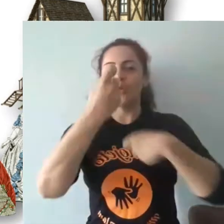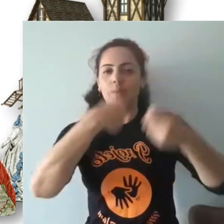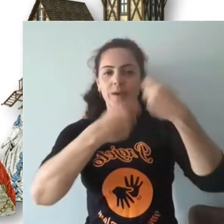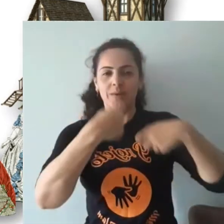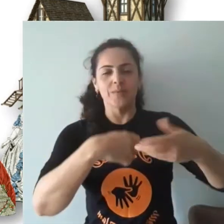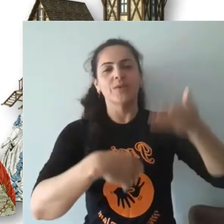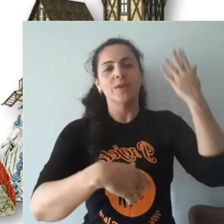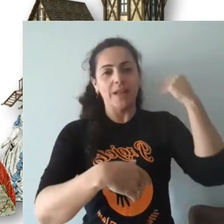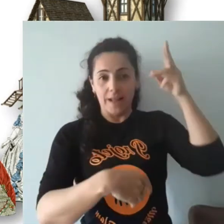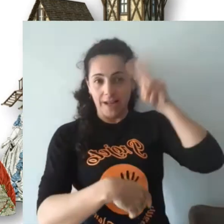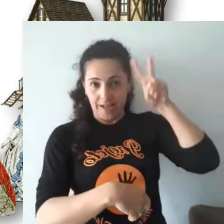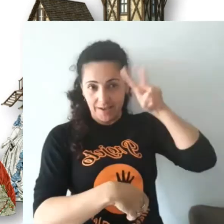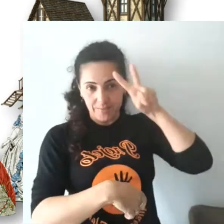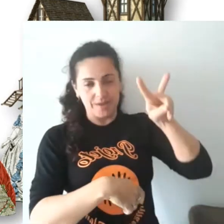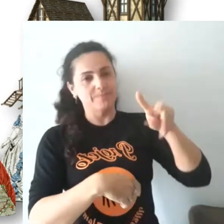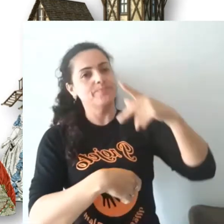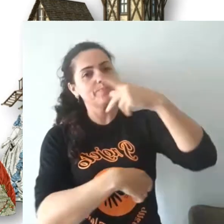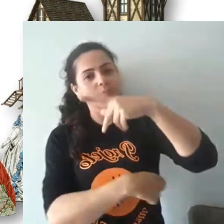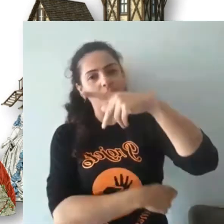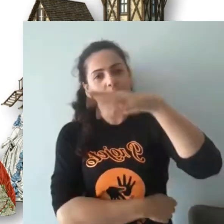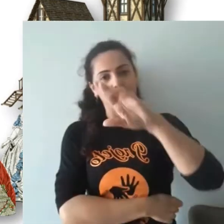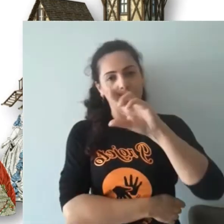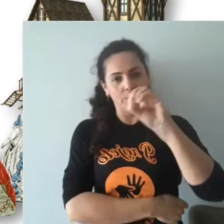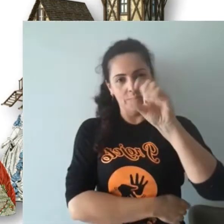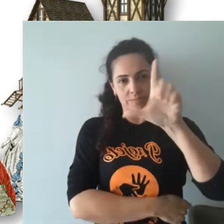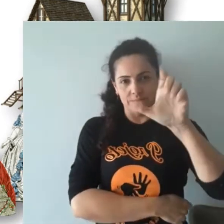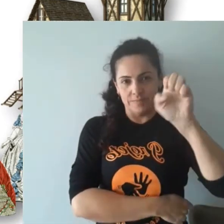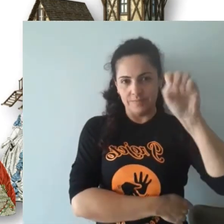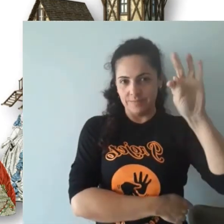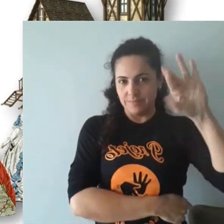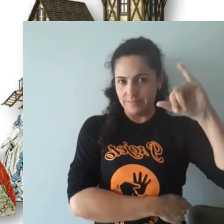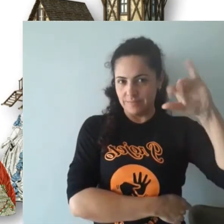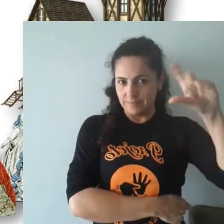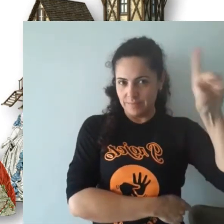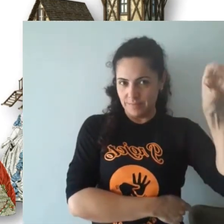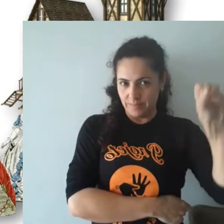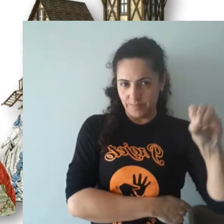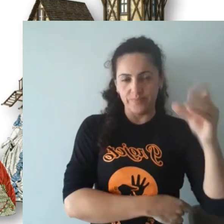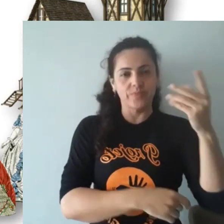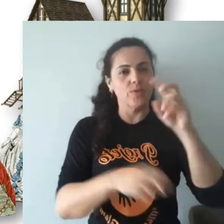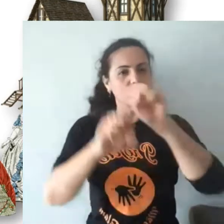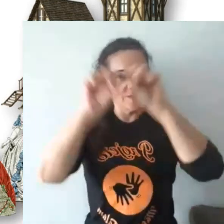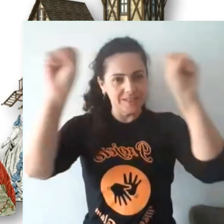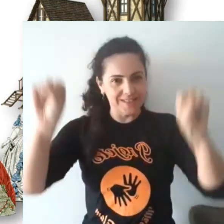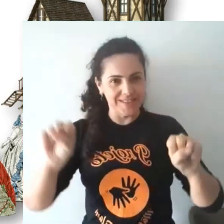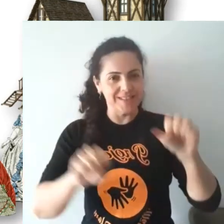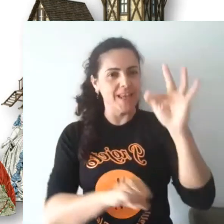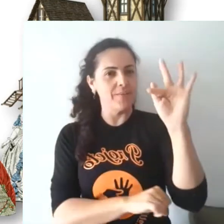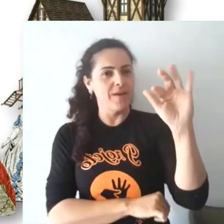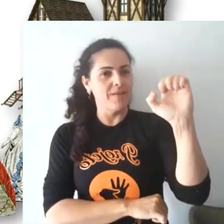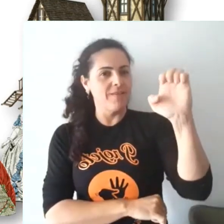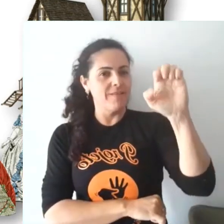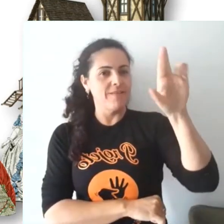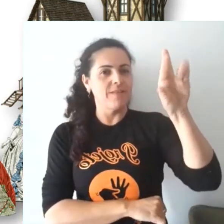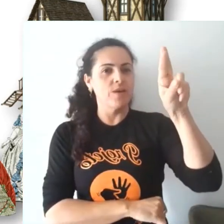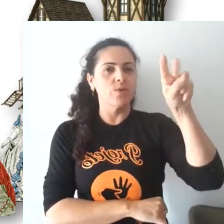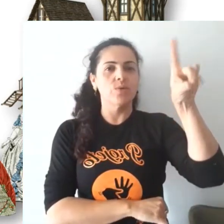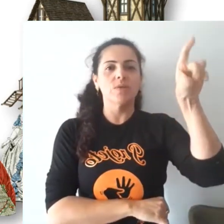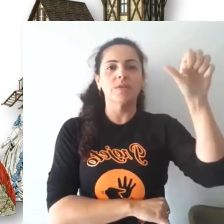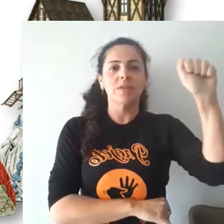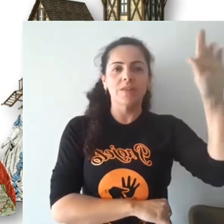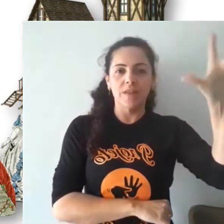burguês industrial. Não é assim que funciona, tá? Isso tudo foi uma transição aí durante anos, a partir então de